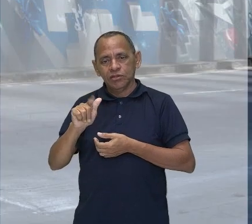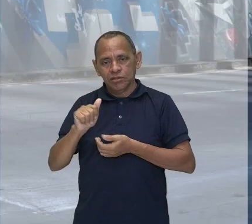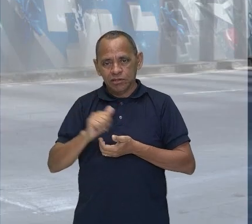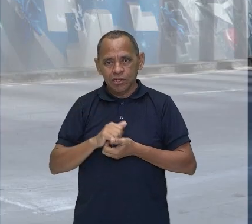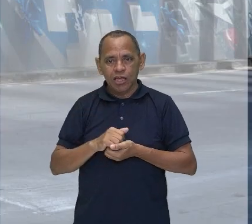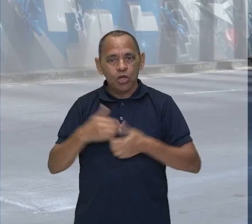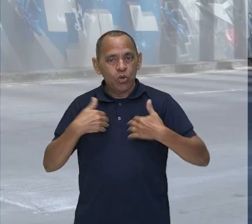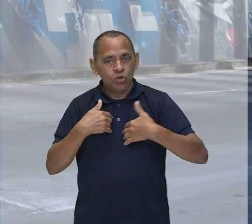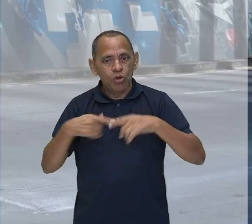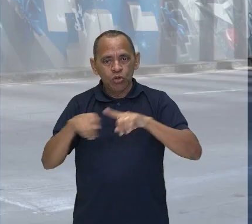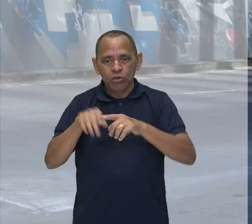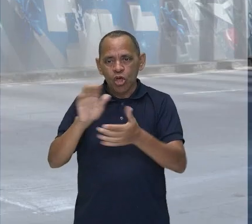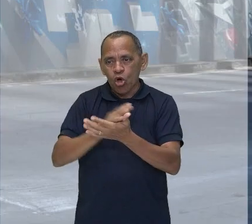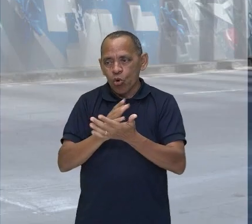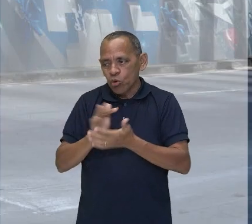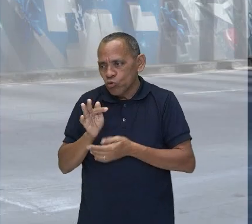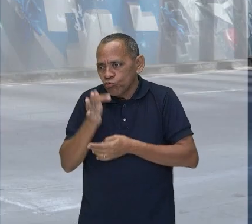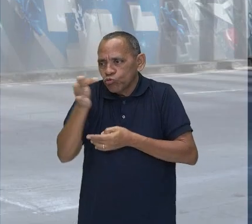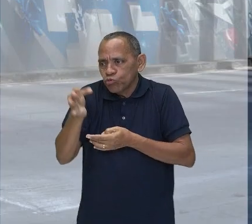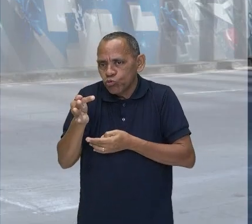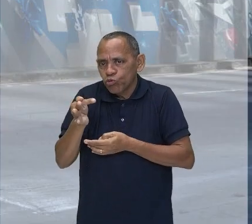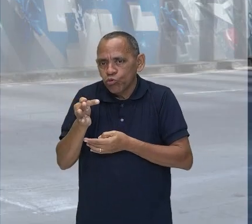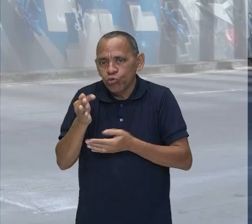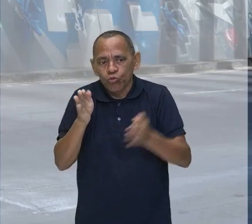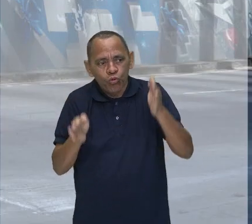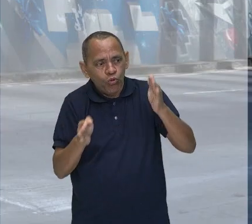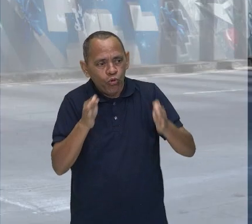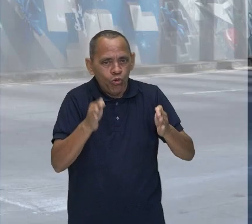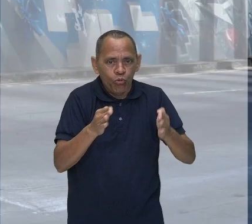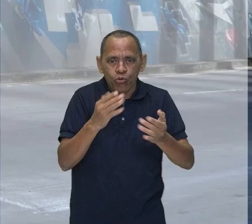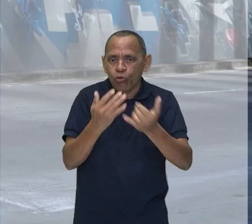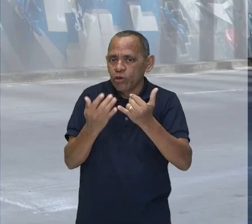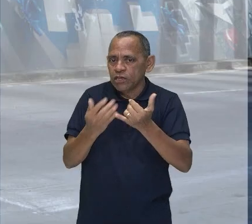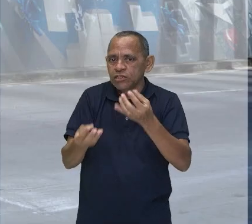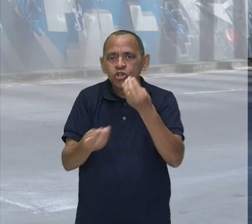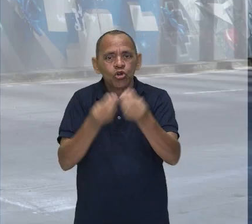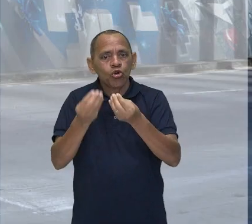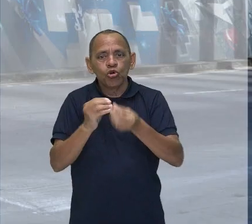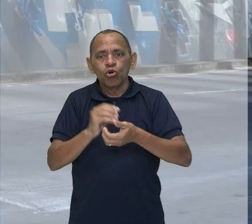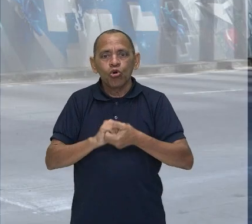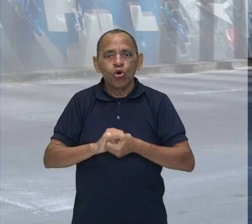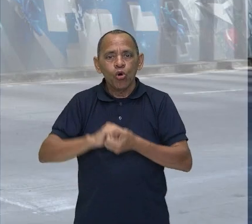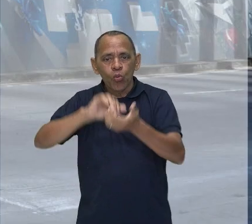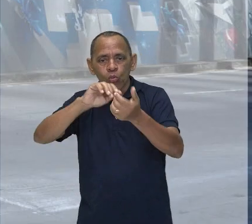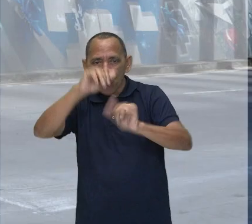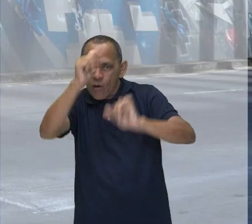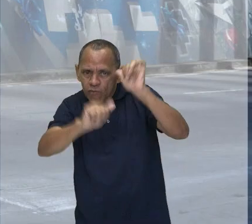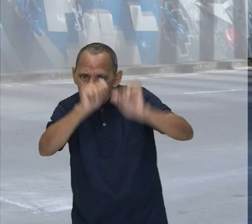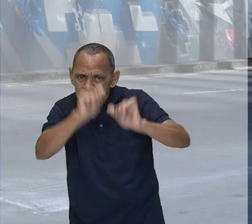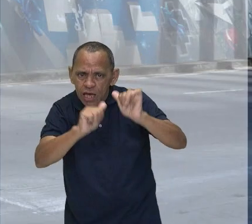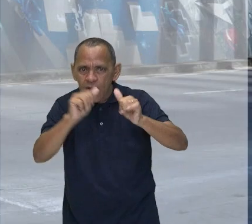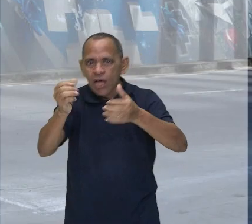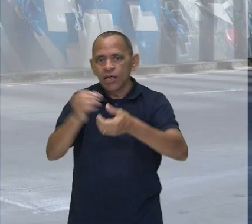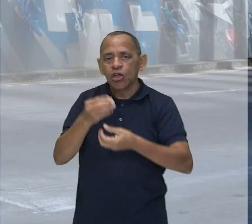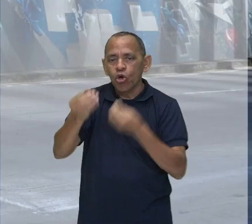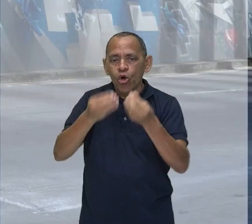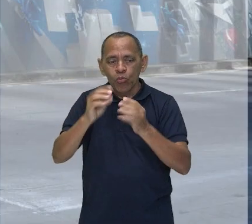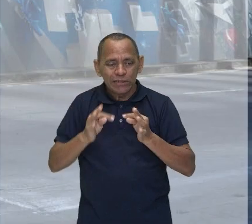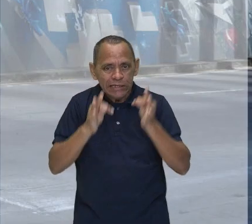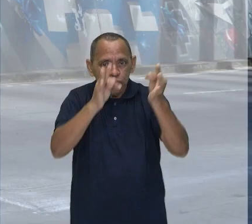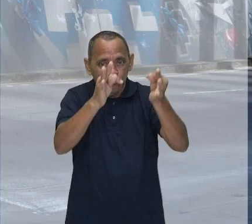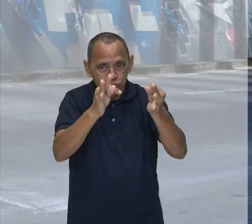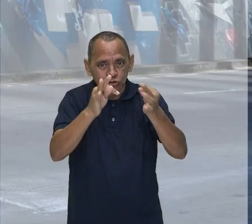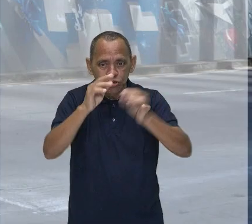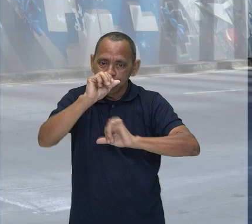futurista, né? Parece um robô. Aqui a gente pode interpretar como a tecnologia e a razão estão andando, né? Vejo que parece